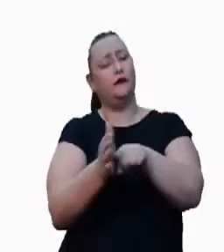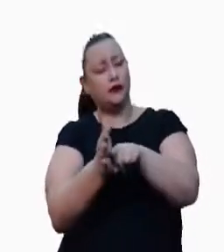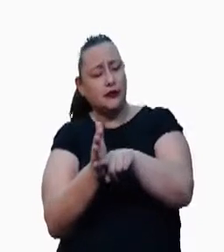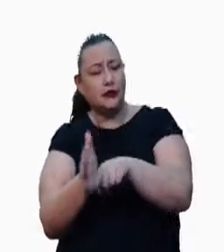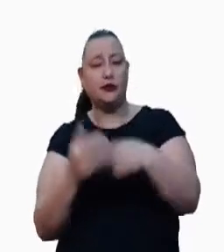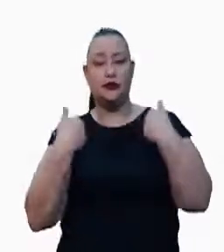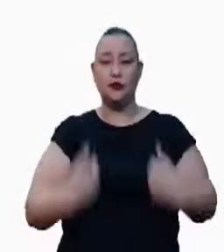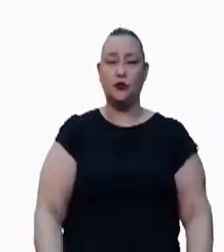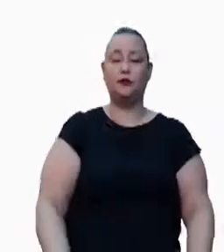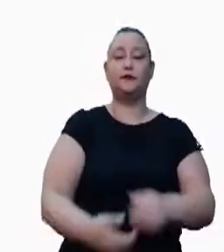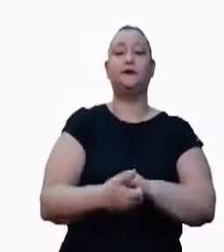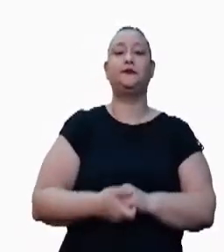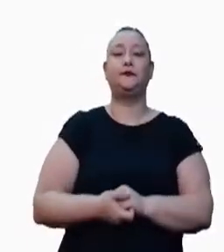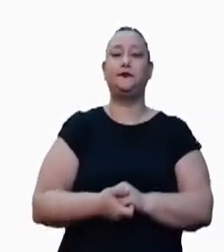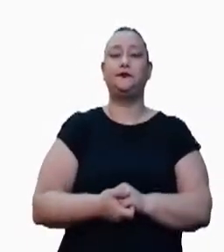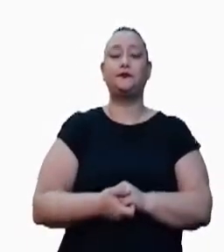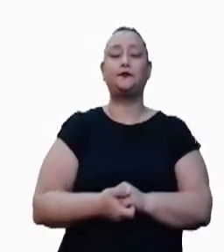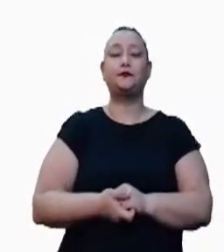corpo humano.